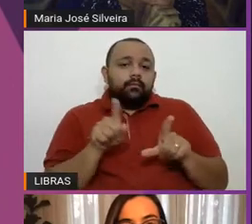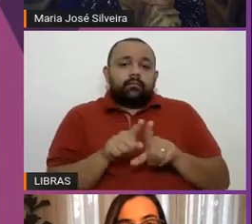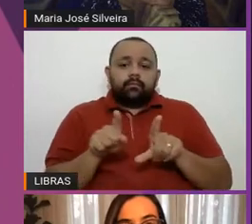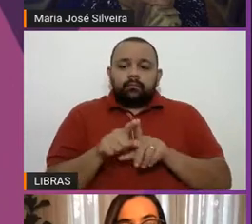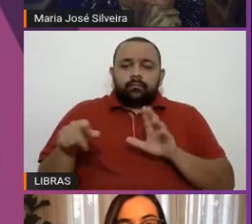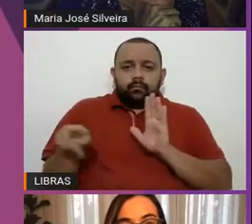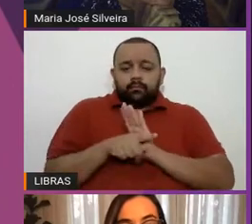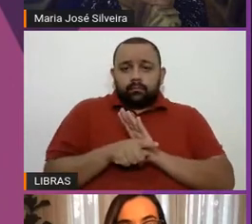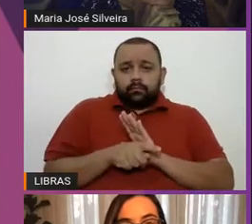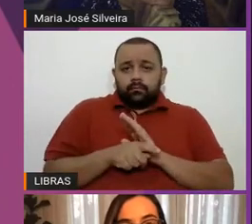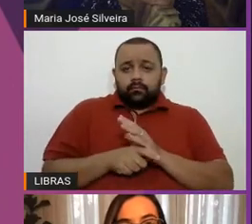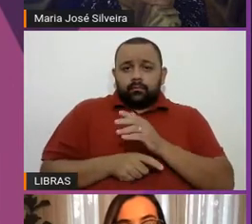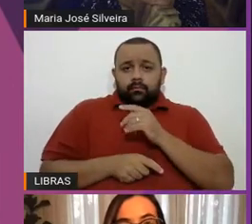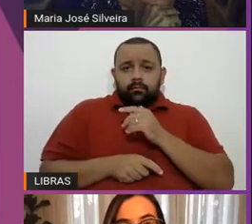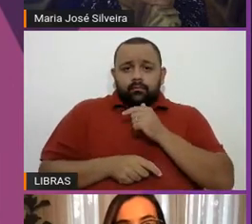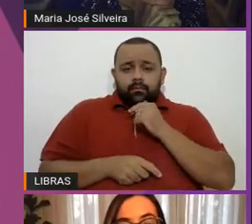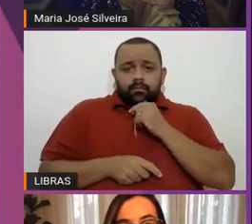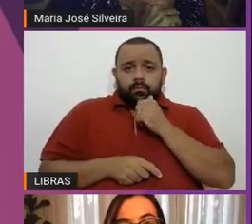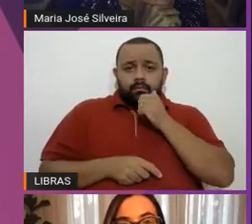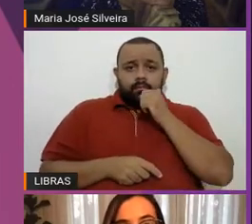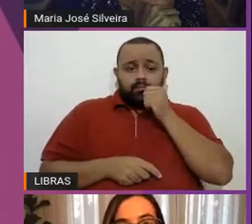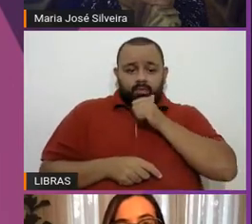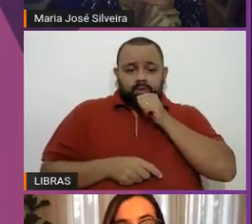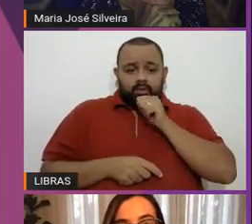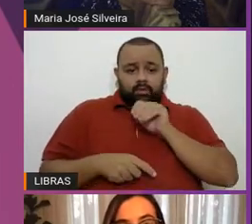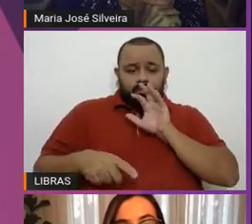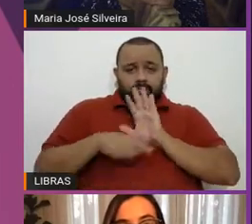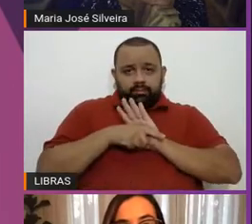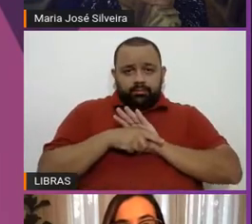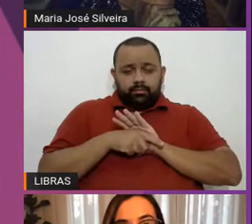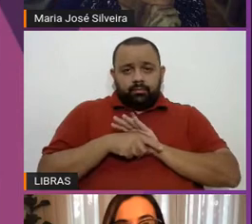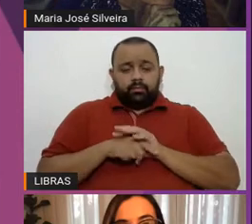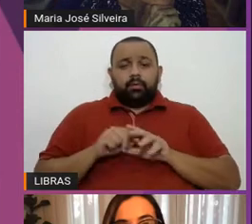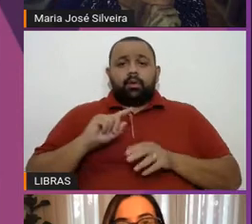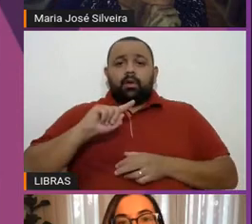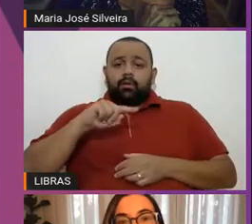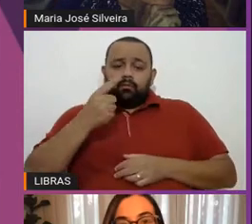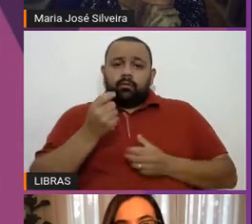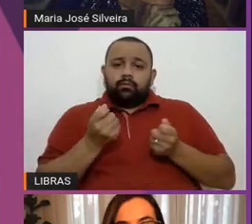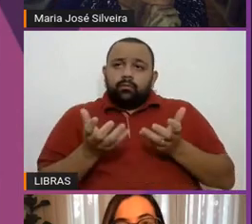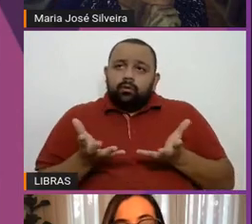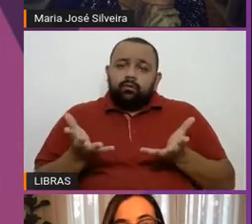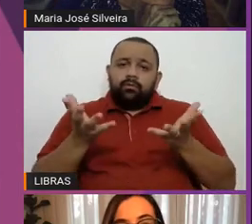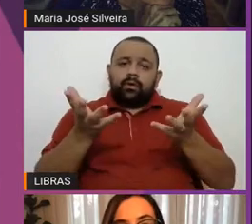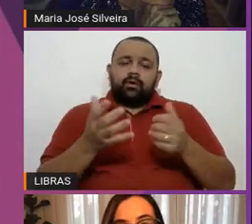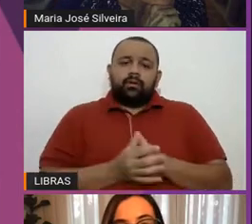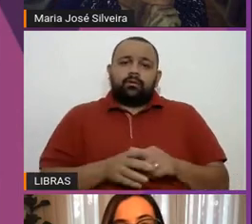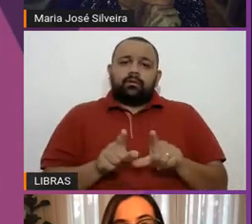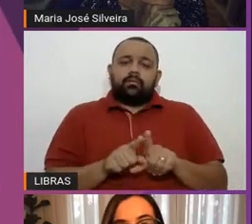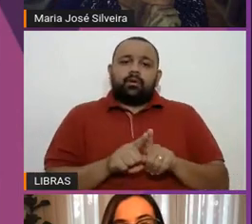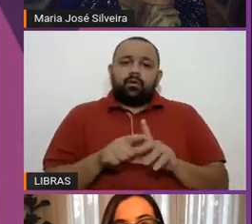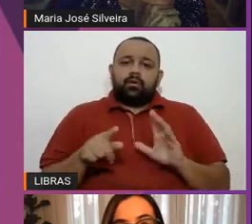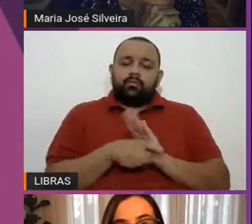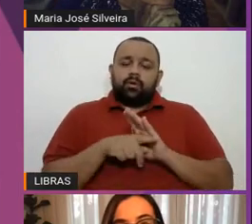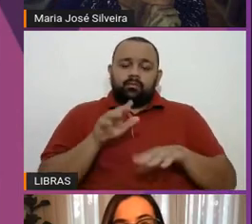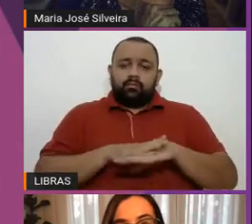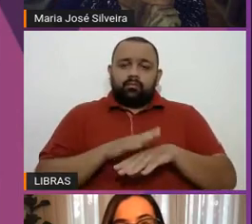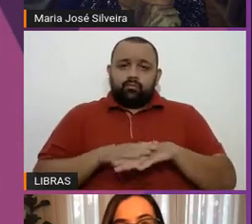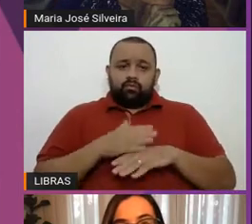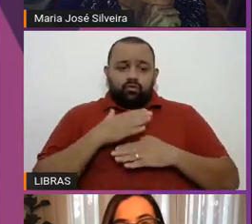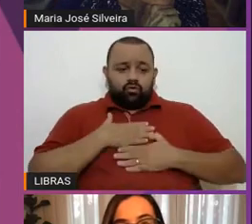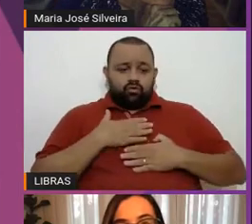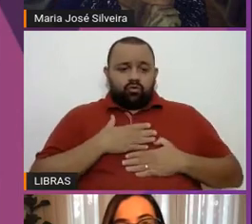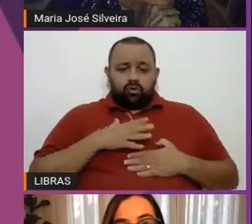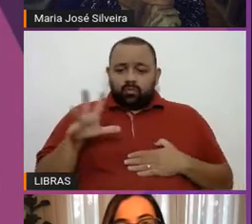primeiro minha de tomar o meu corpo para mim e depois de oferenda né que seja um caminho de costura de